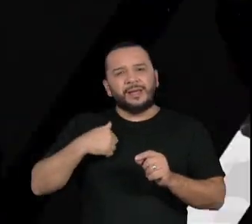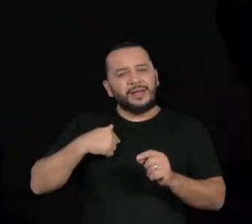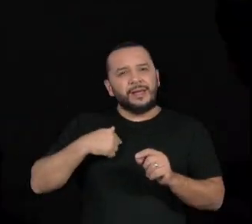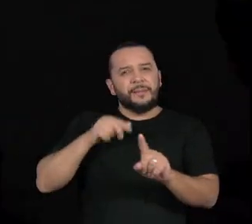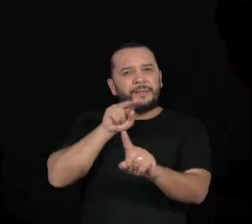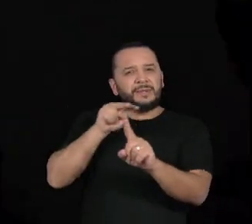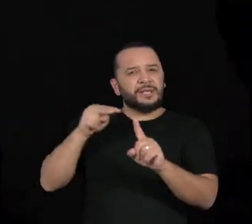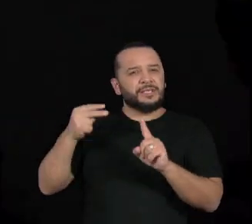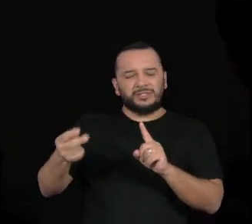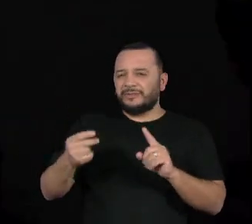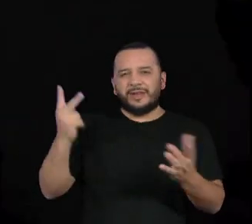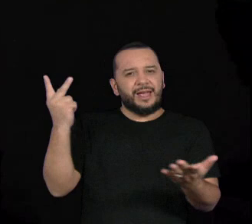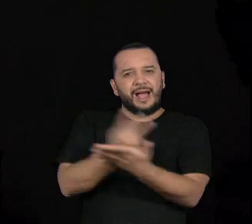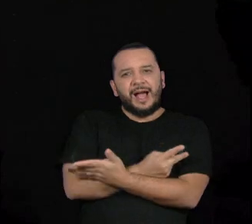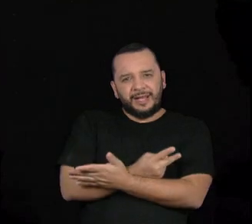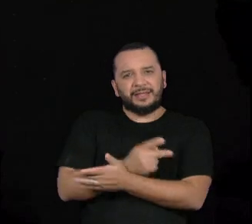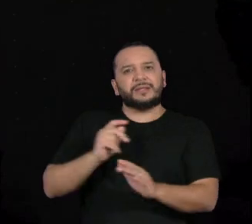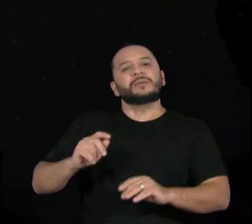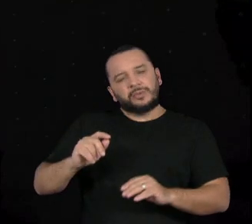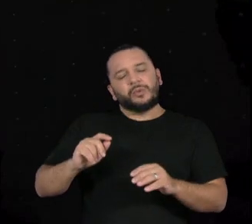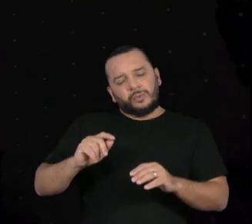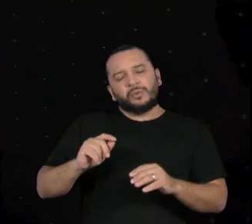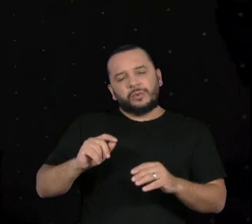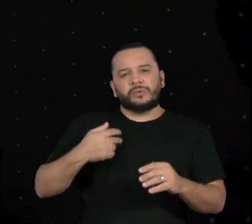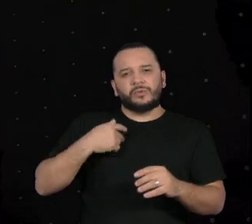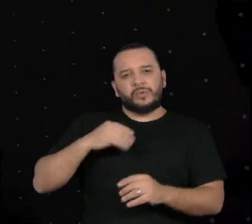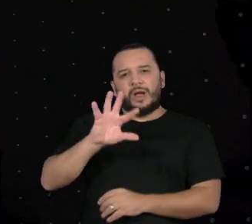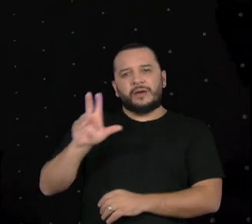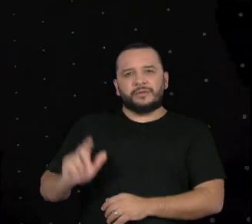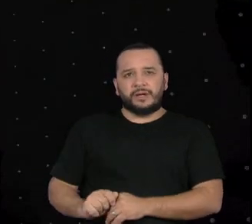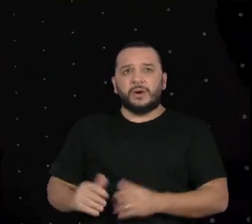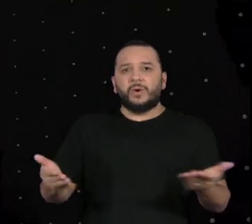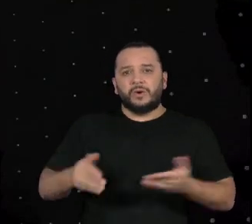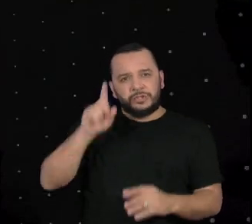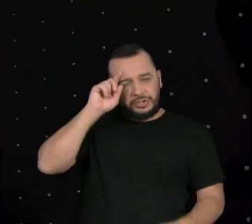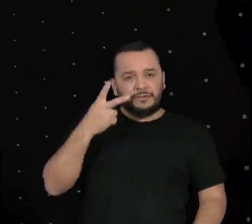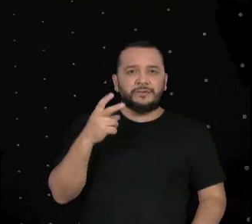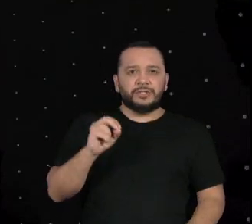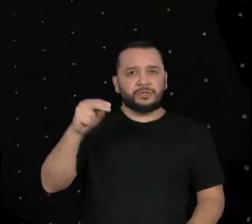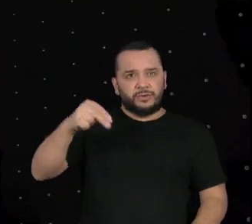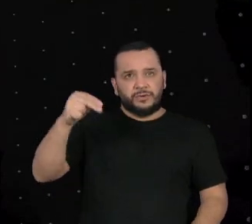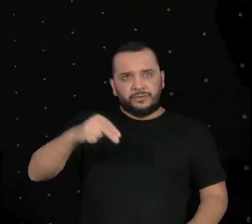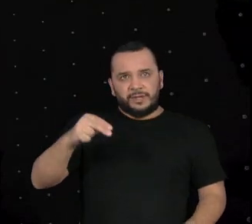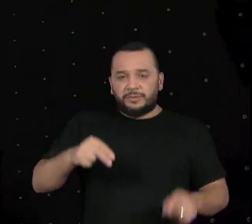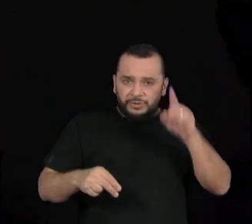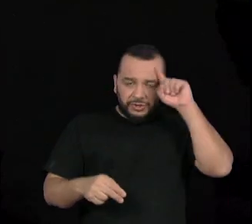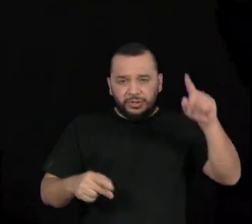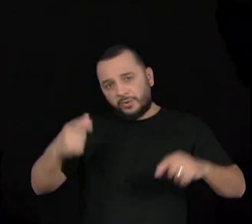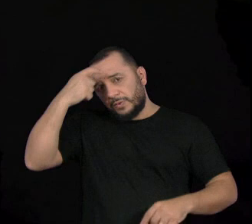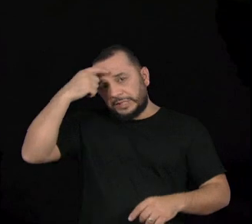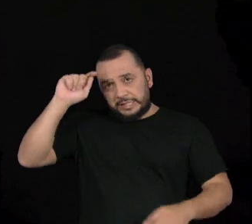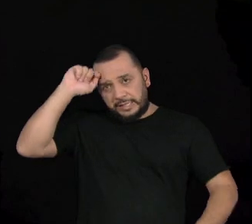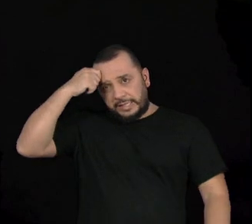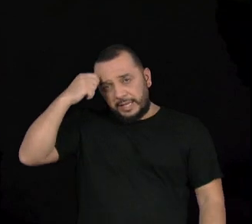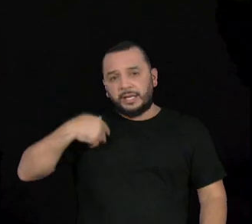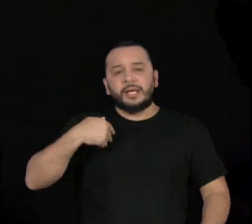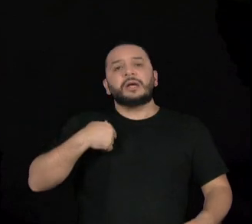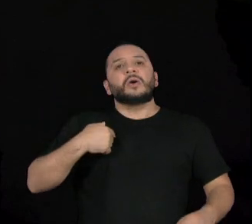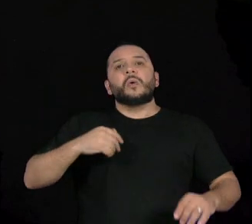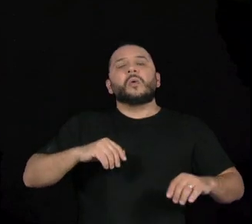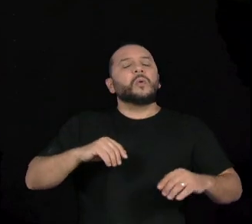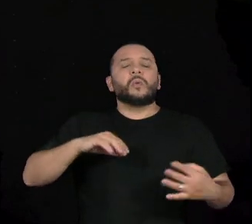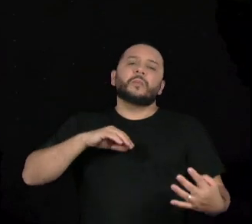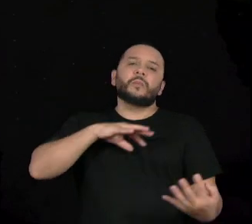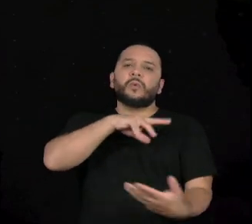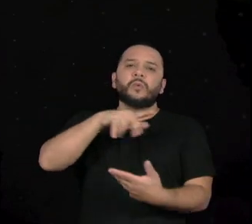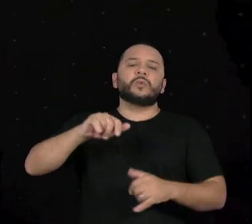africano. Hoje é dia 20 de novembro, Dia da Consciência Negra. Hoje o mundo vai falar sobre a situação racial no Brasil. Mas a gente